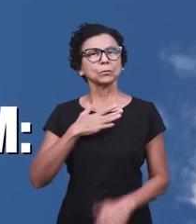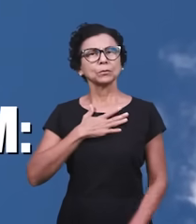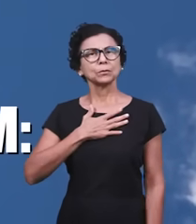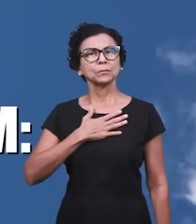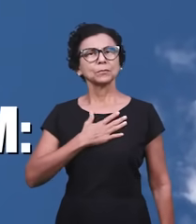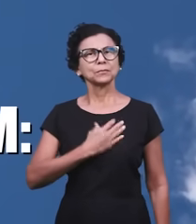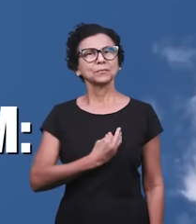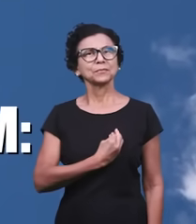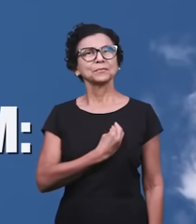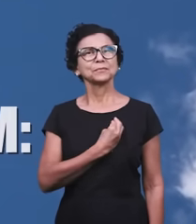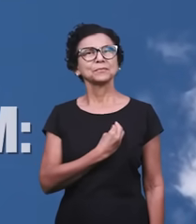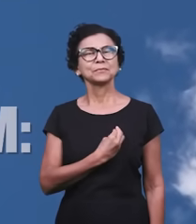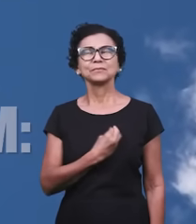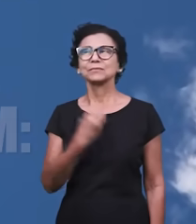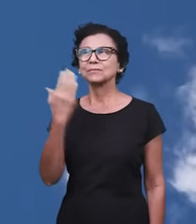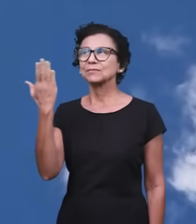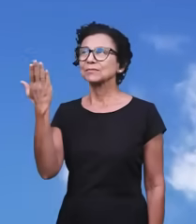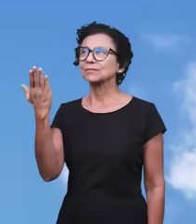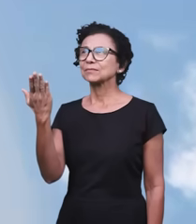tudo pra mim,